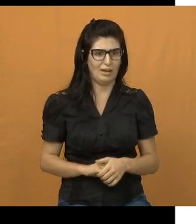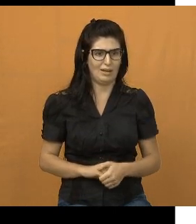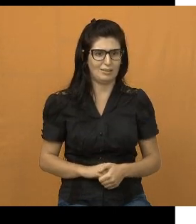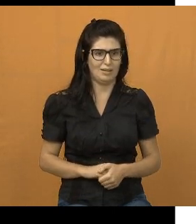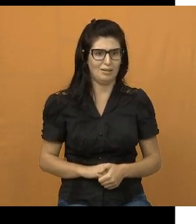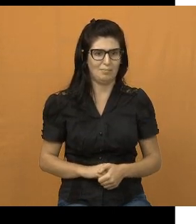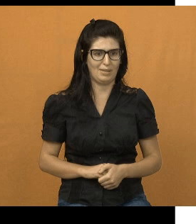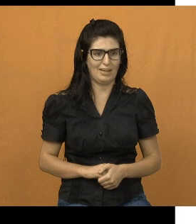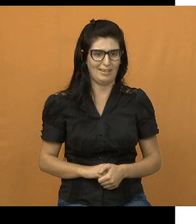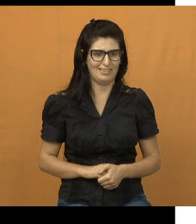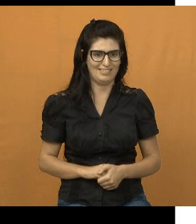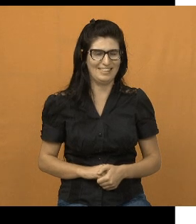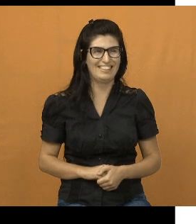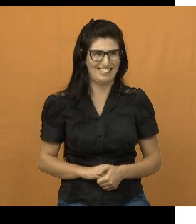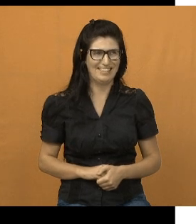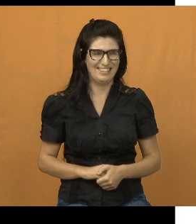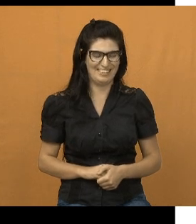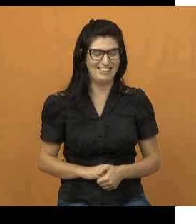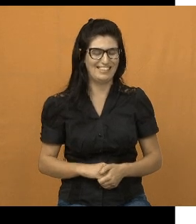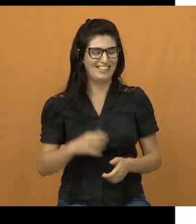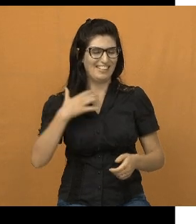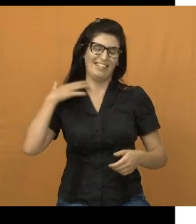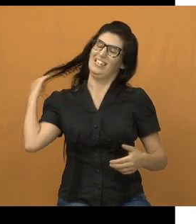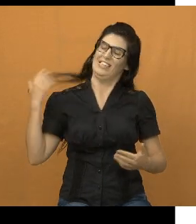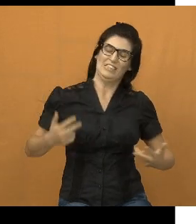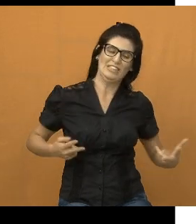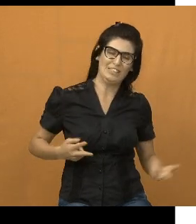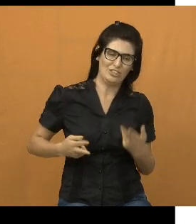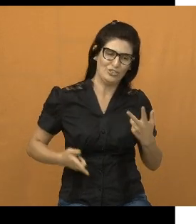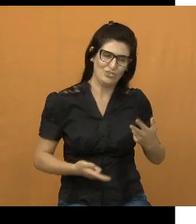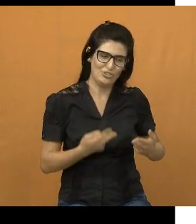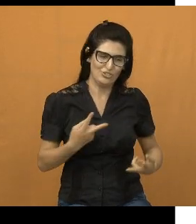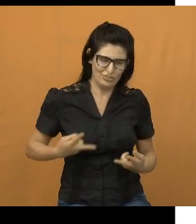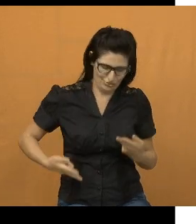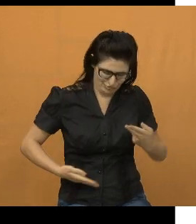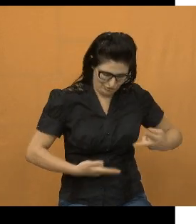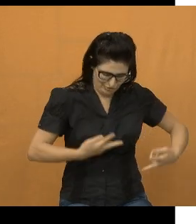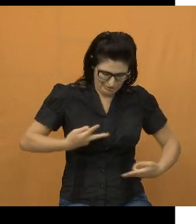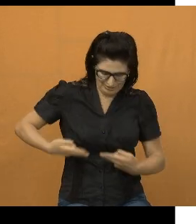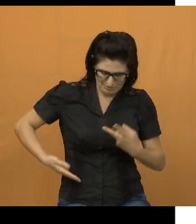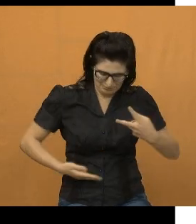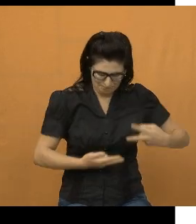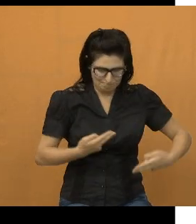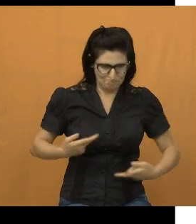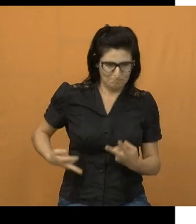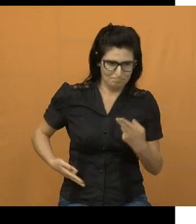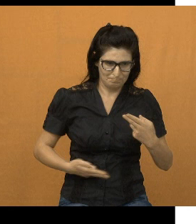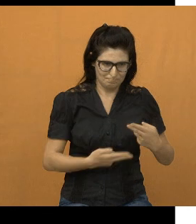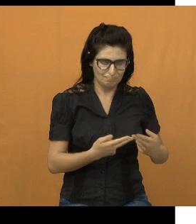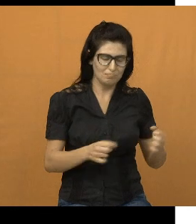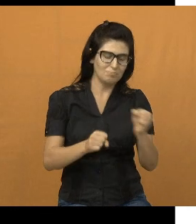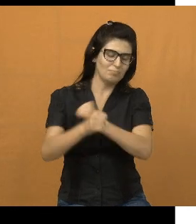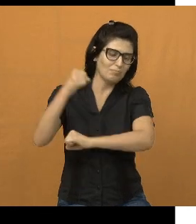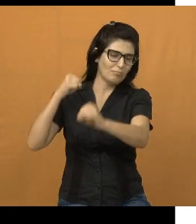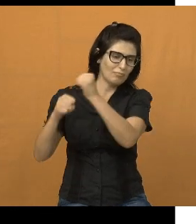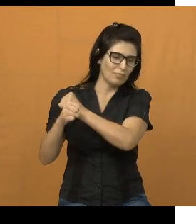Com relação às cirurgias, as cirurgias eletivas, no ano